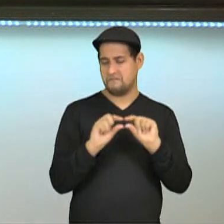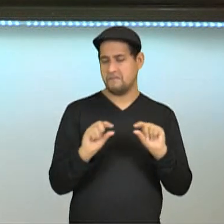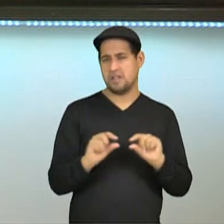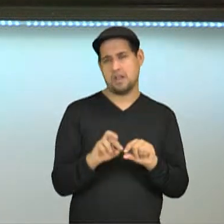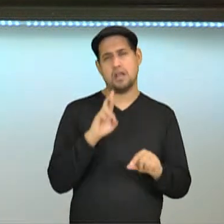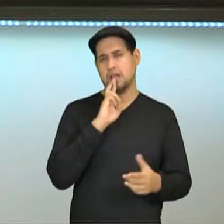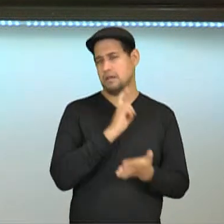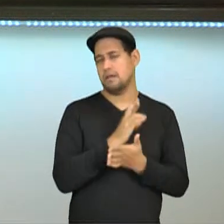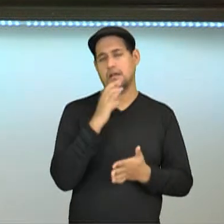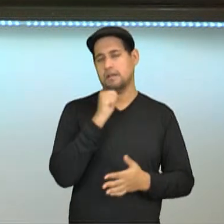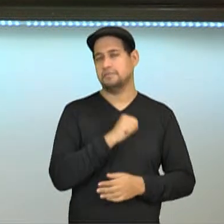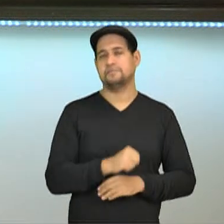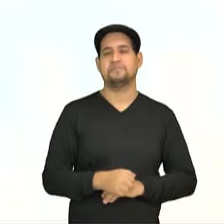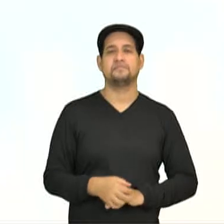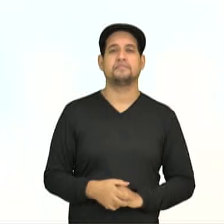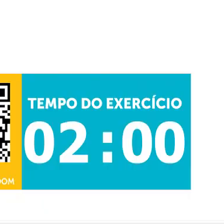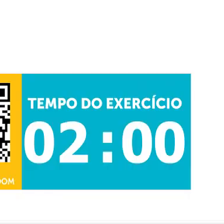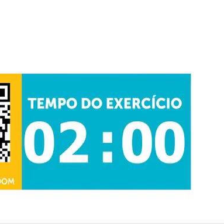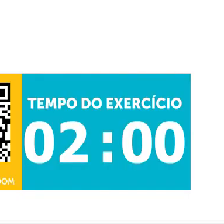a essa questão.